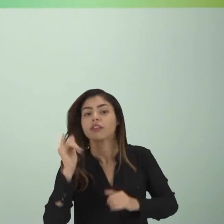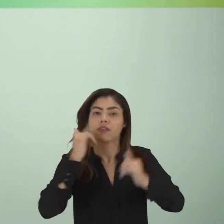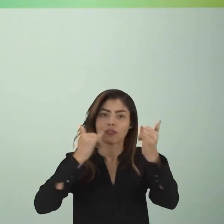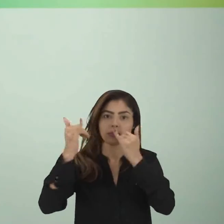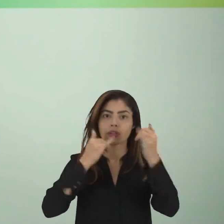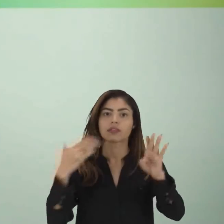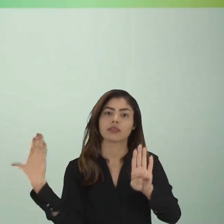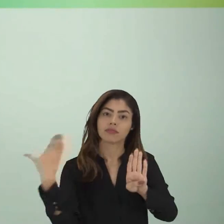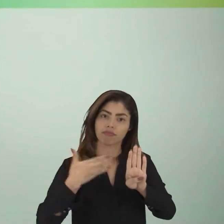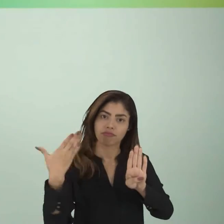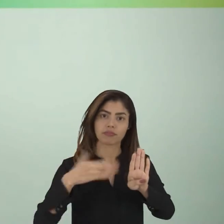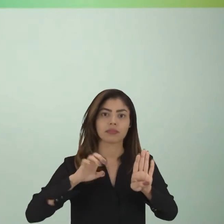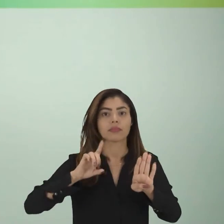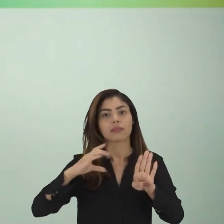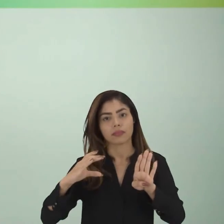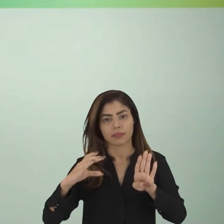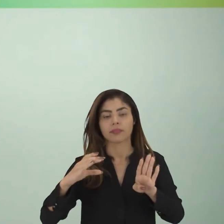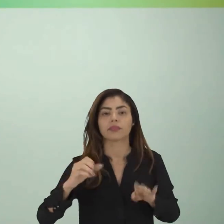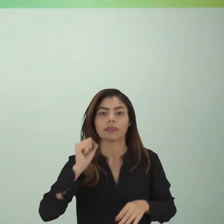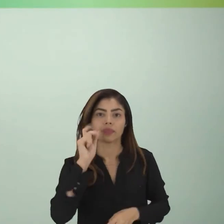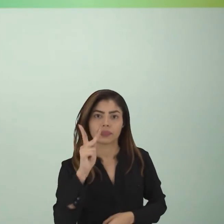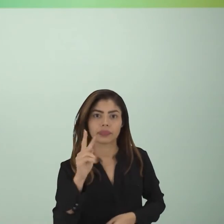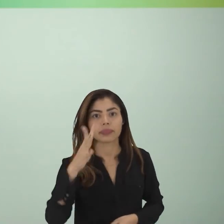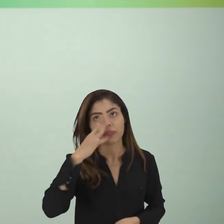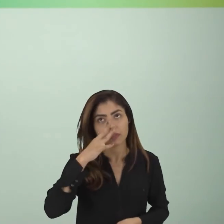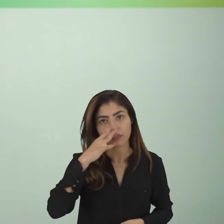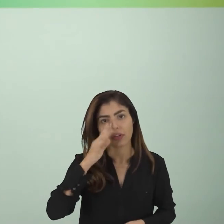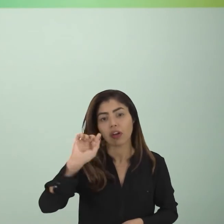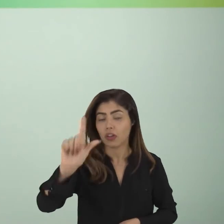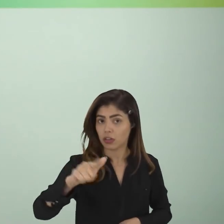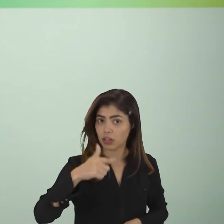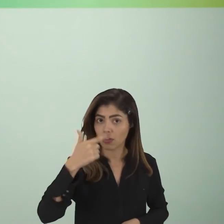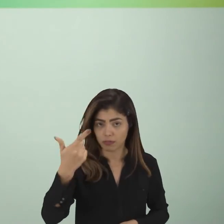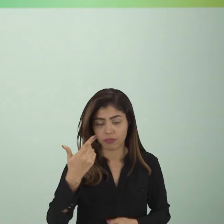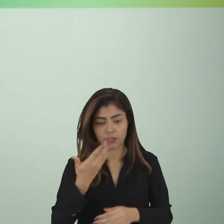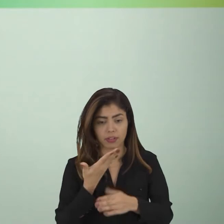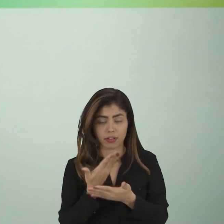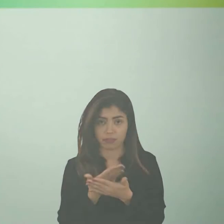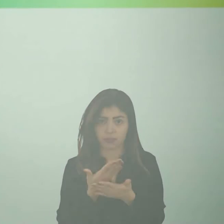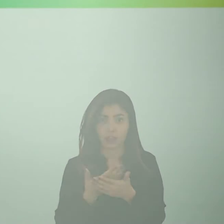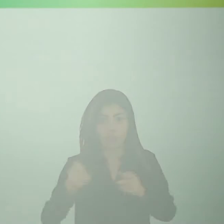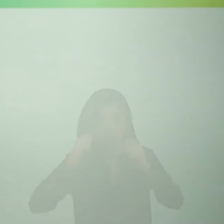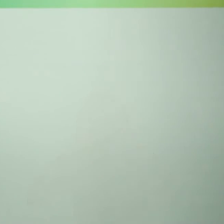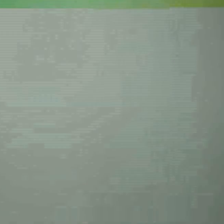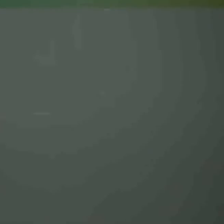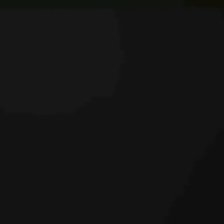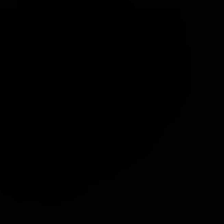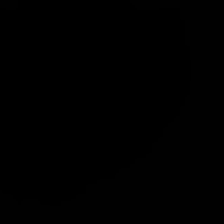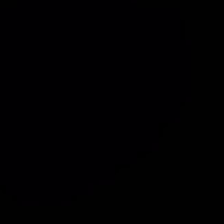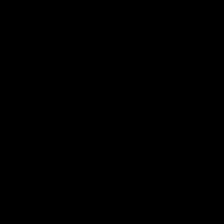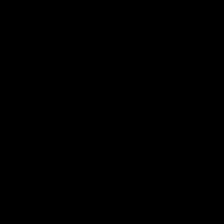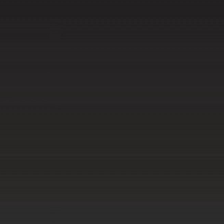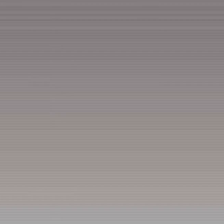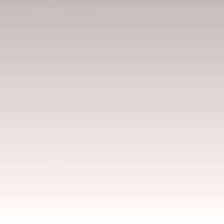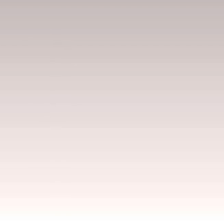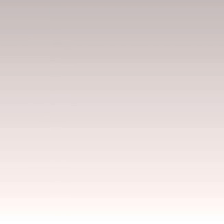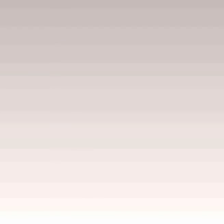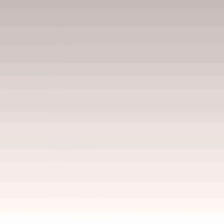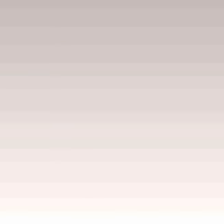ali algumas atividades, tá? Uma delas também relacionada aqui ao Reino Plant, ok? Um abraço a todos.